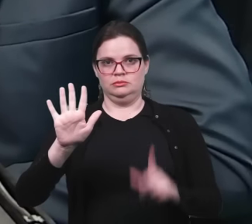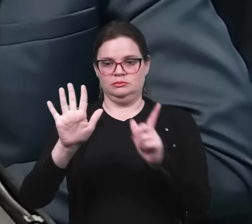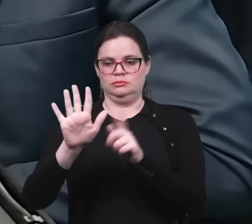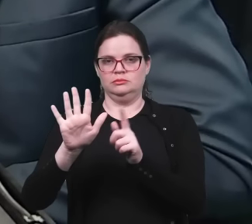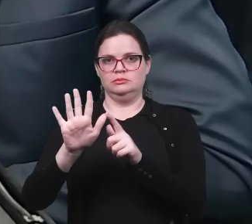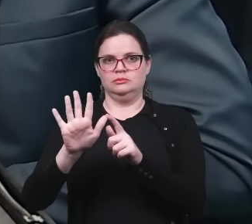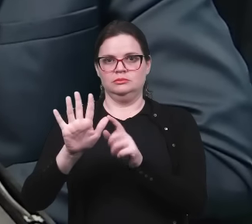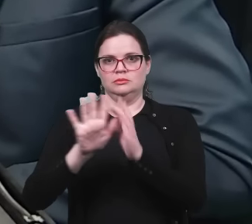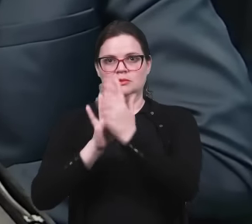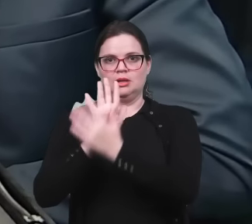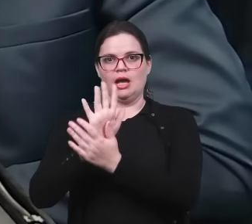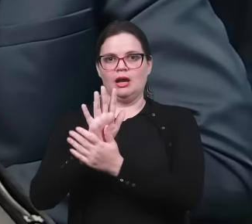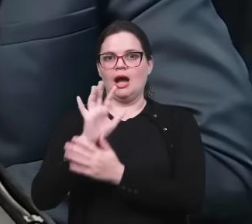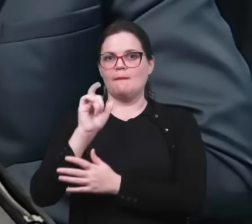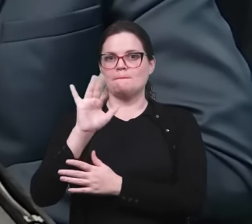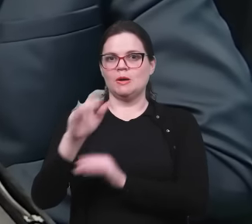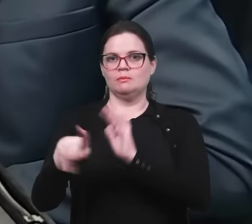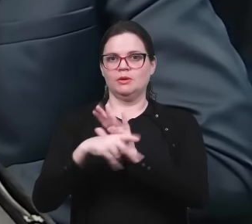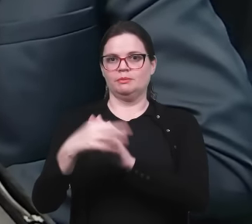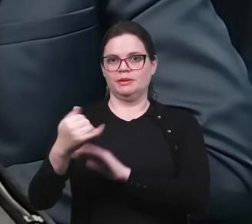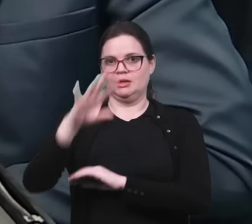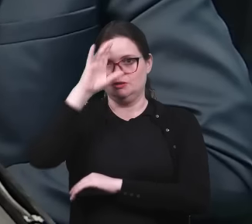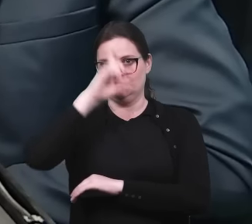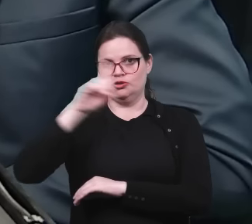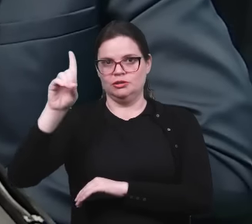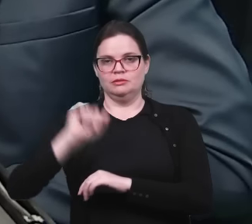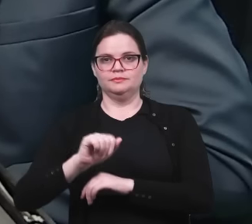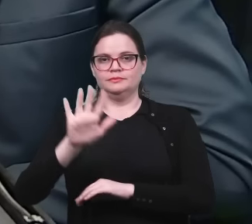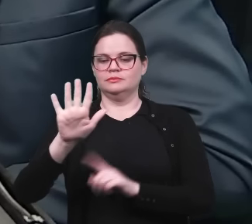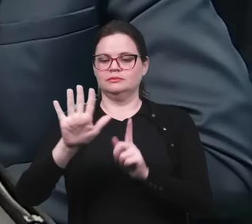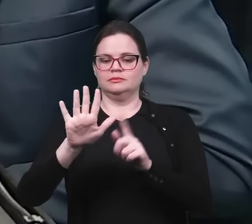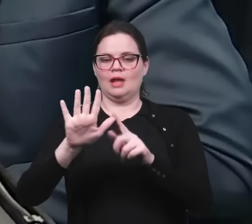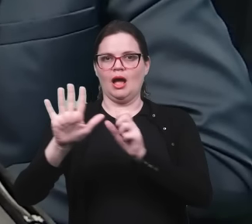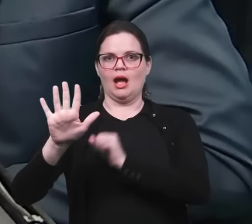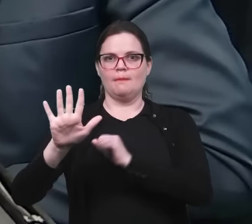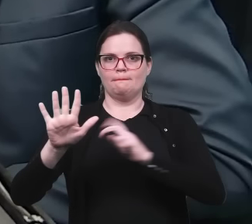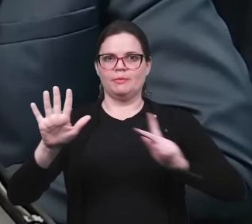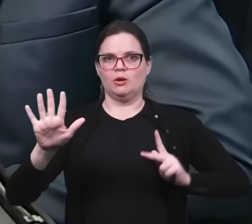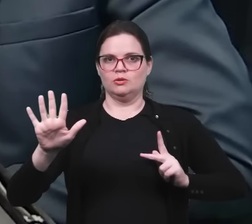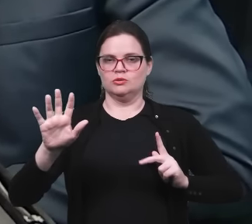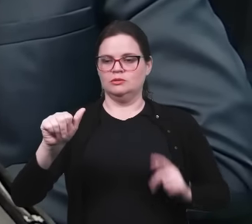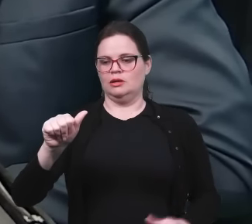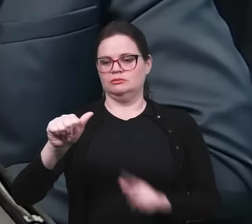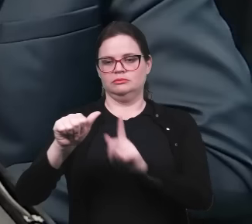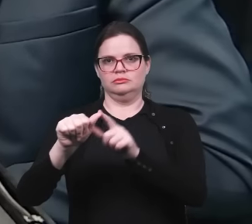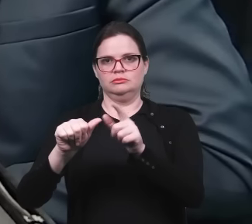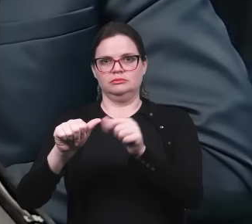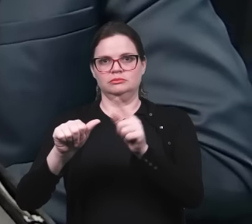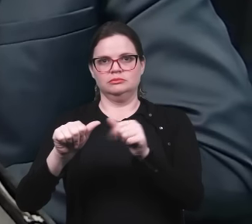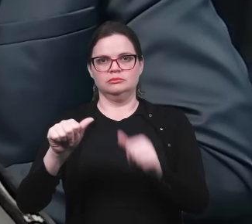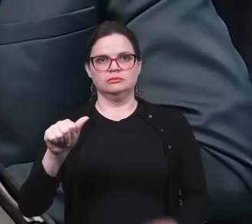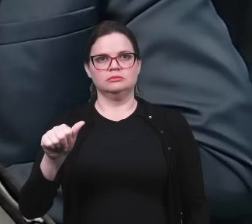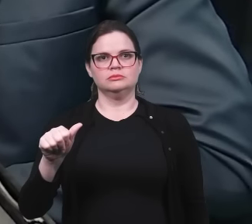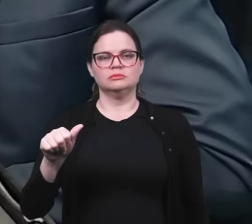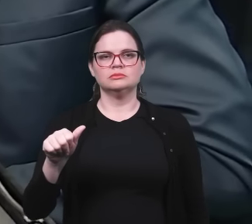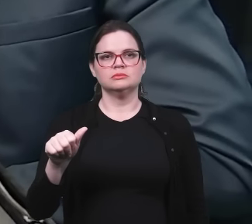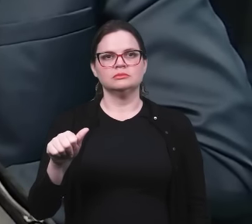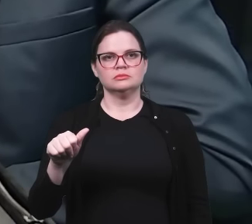É a mão de Deus. Né? E o apóstolo é esse dedo aqui. Então,